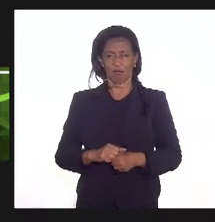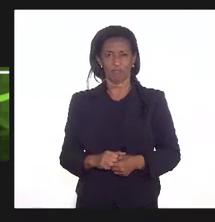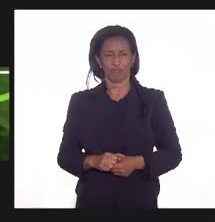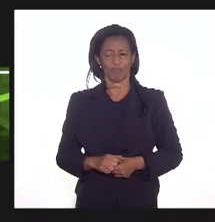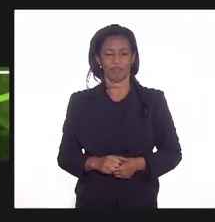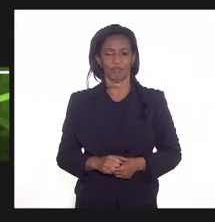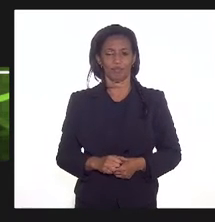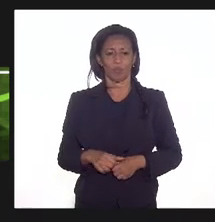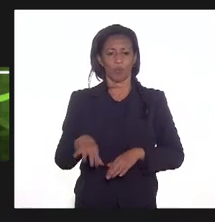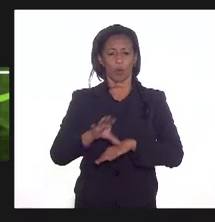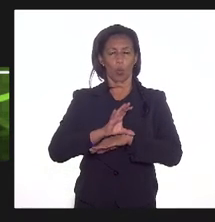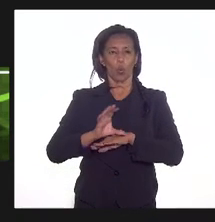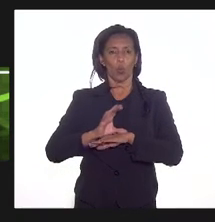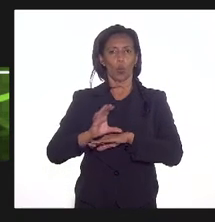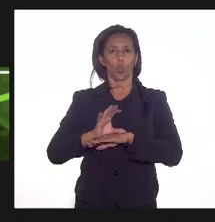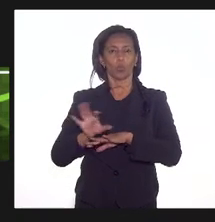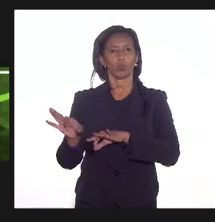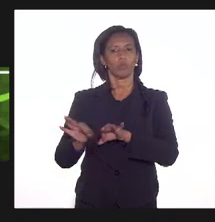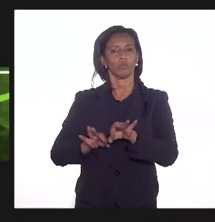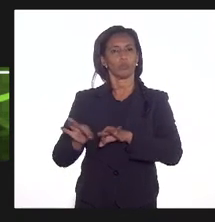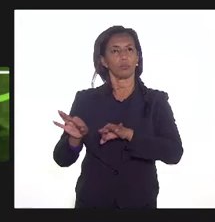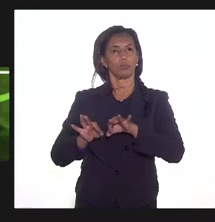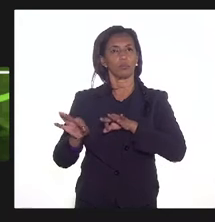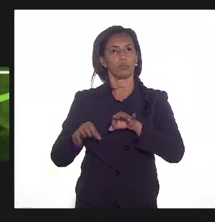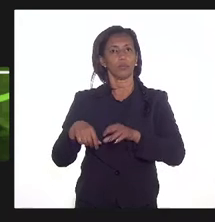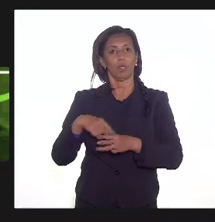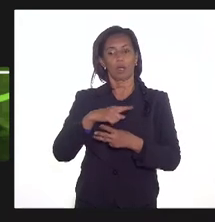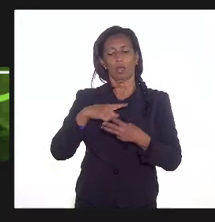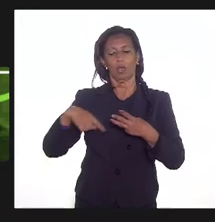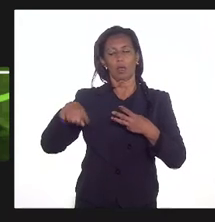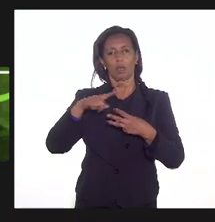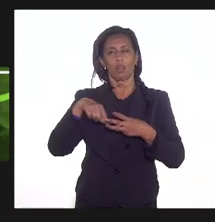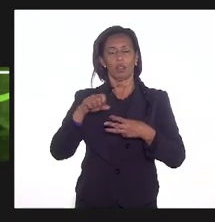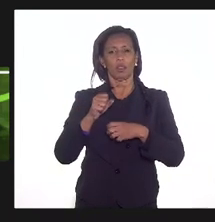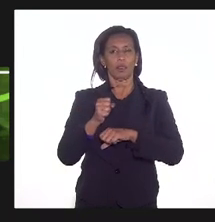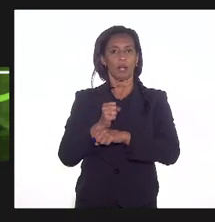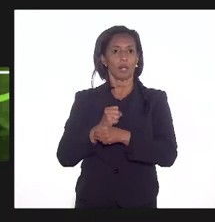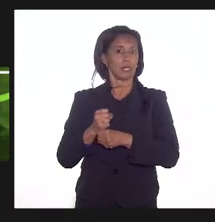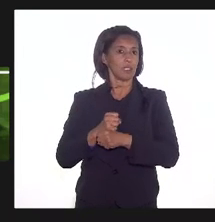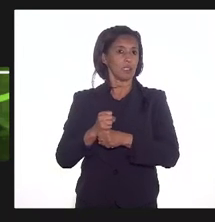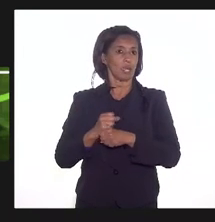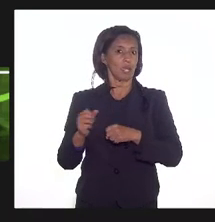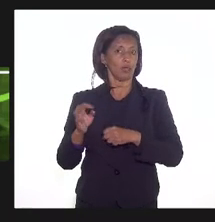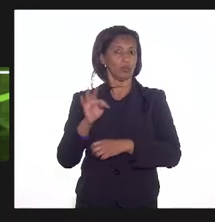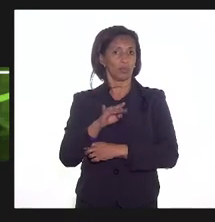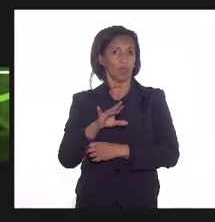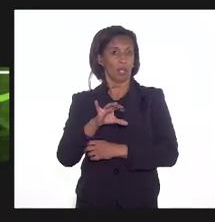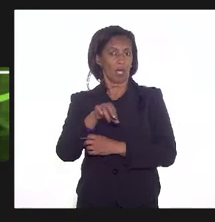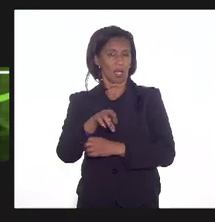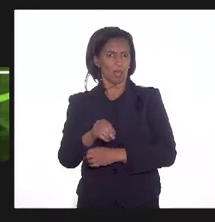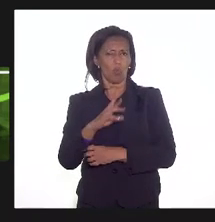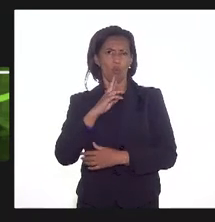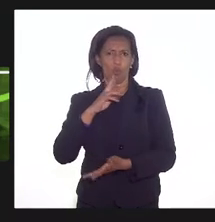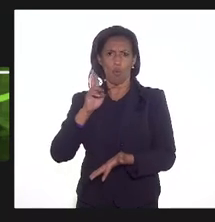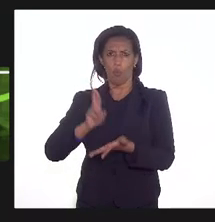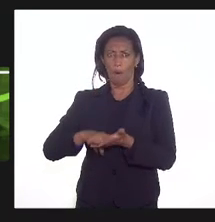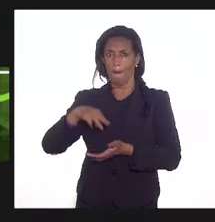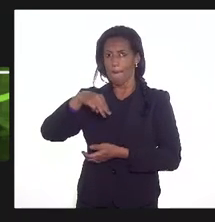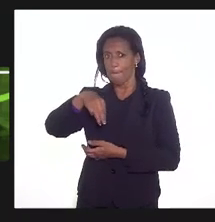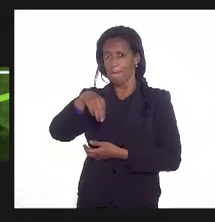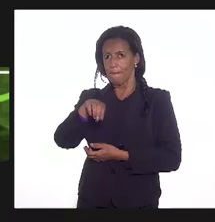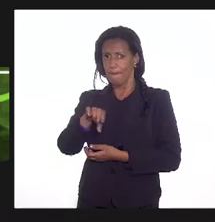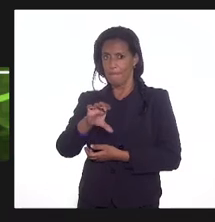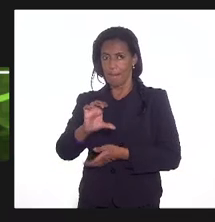um curso preparatório para os três anos técnicos que são reconhecidos pelo MEC eu eu